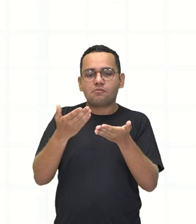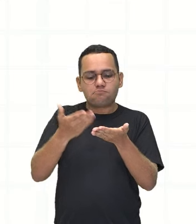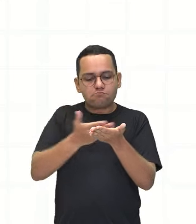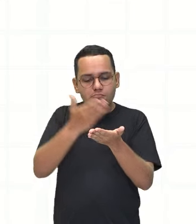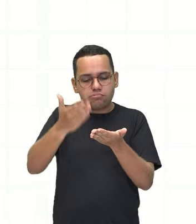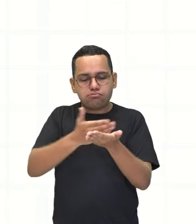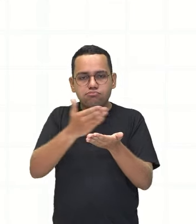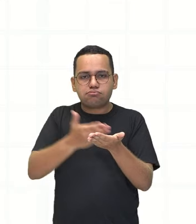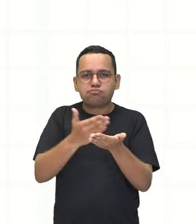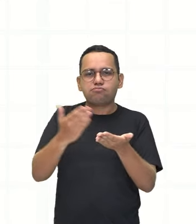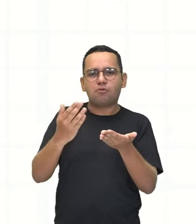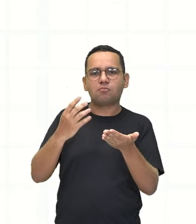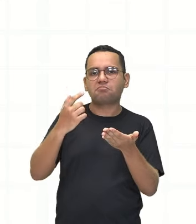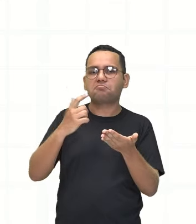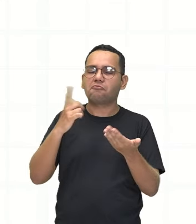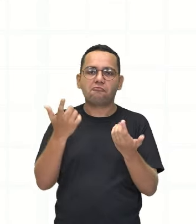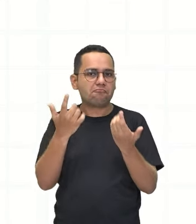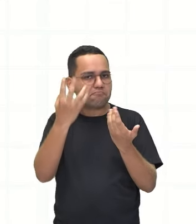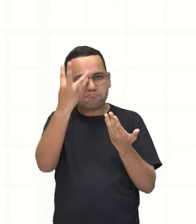de